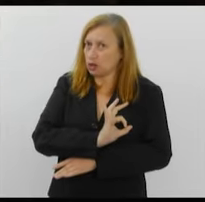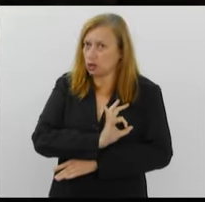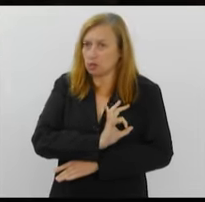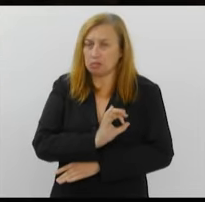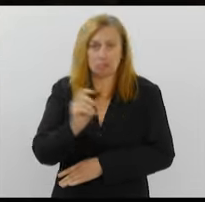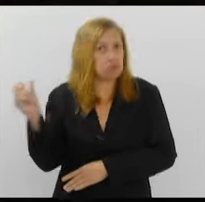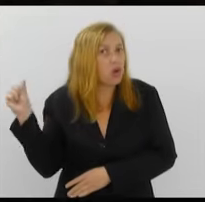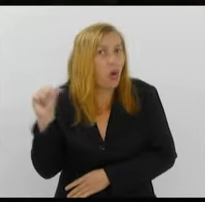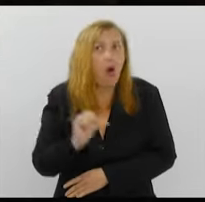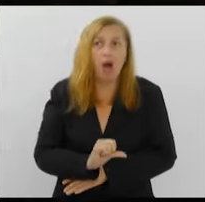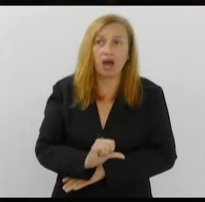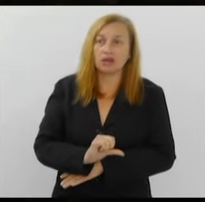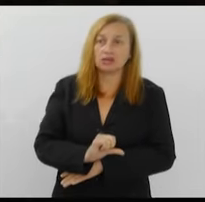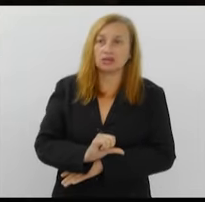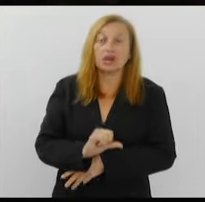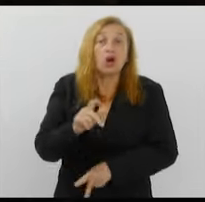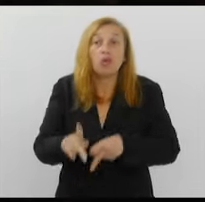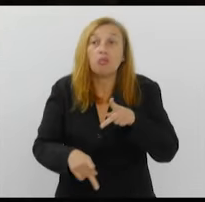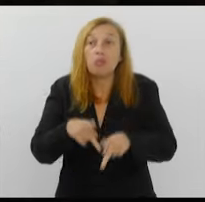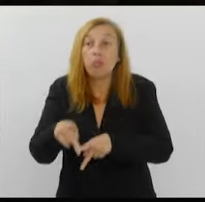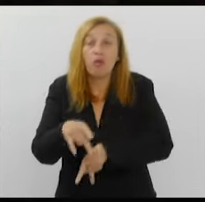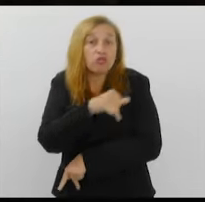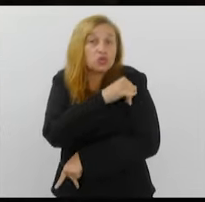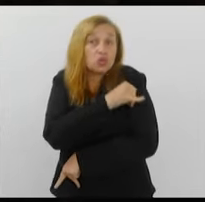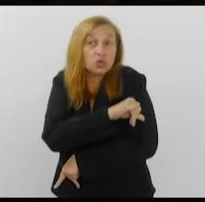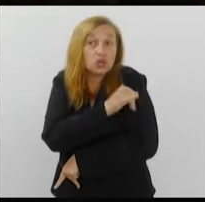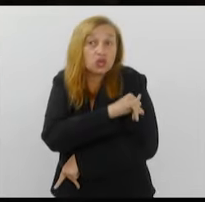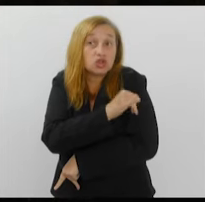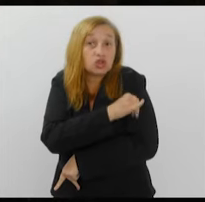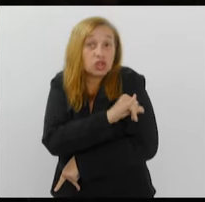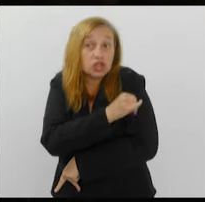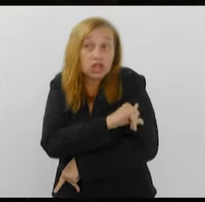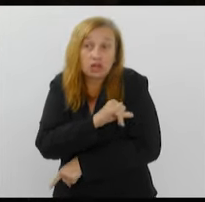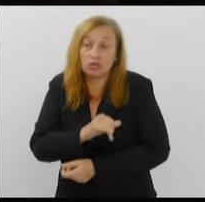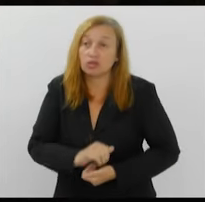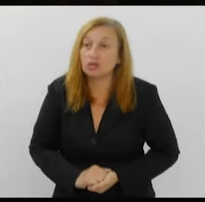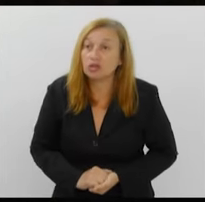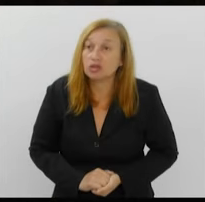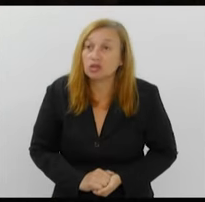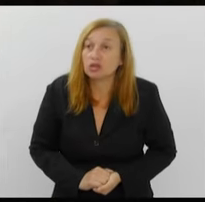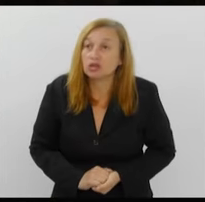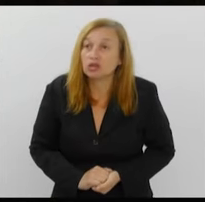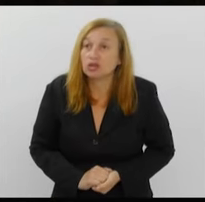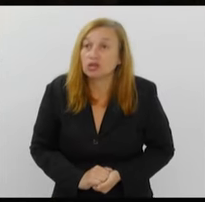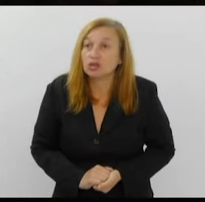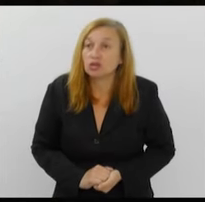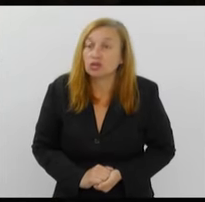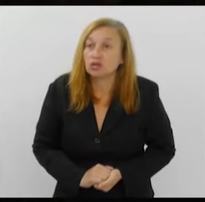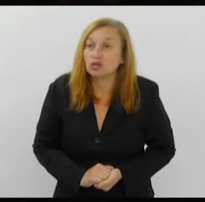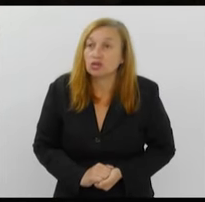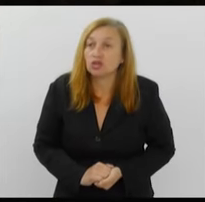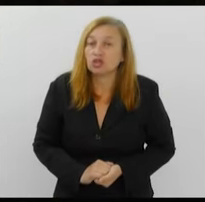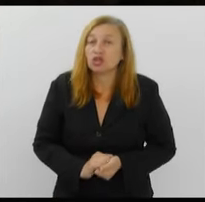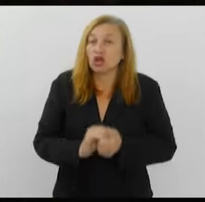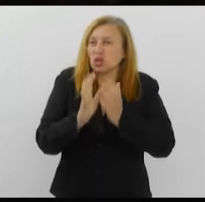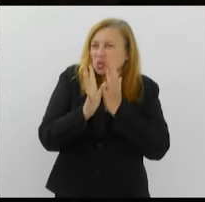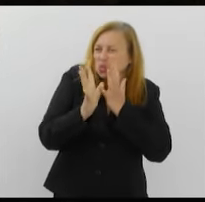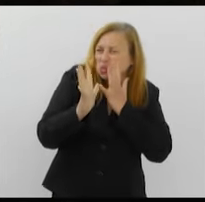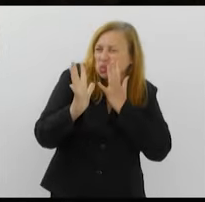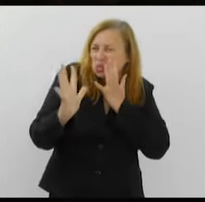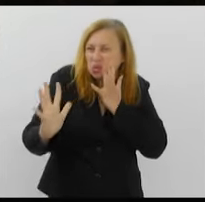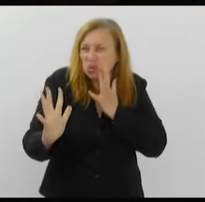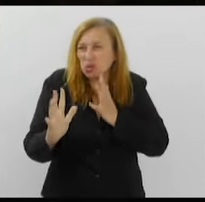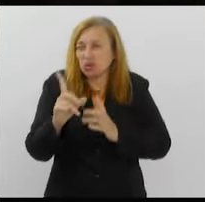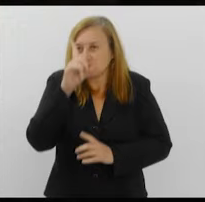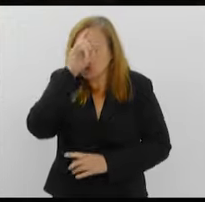Pior, população do Rio de Janeiro que padece nas filas dos hospitais, esperando